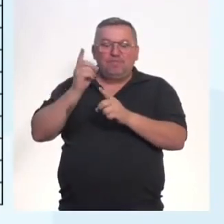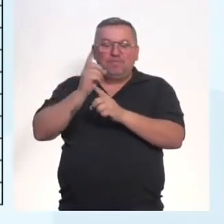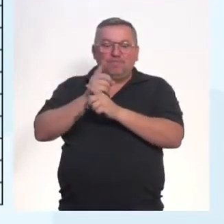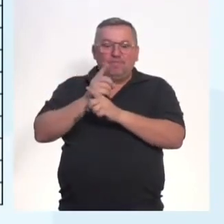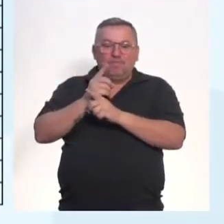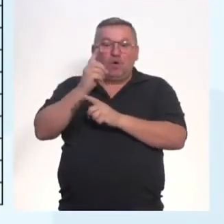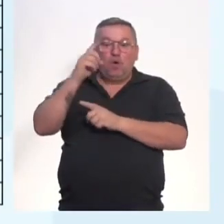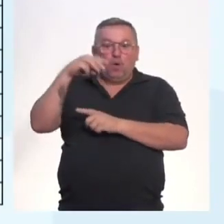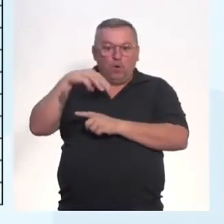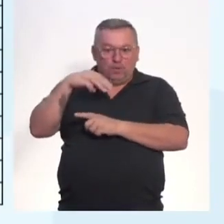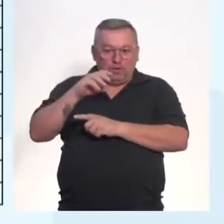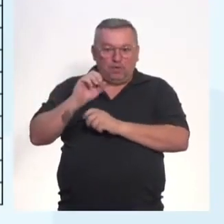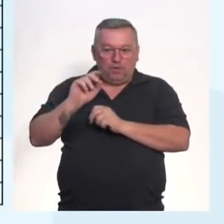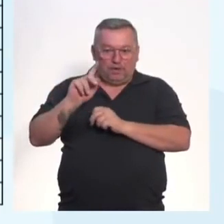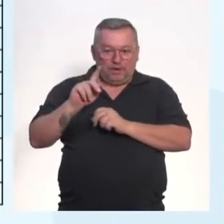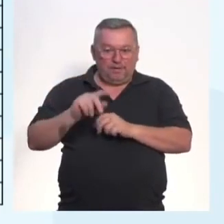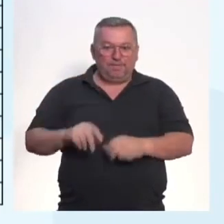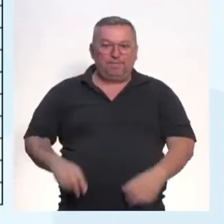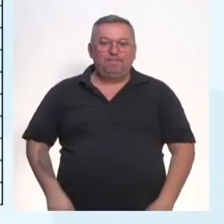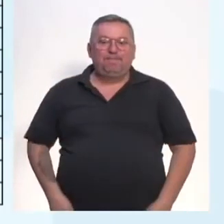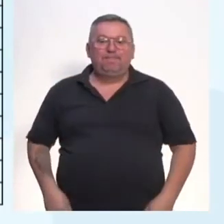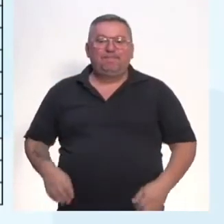dar 1 minutinho, tá bom?